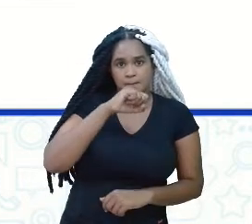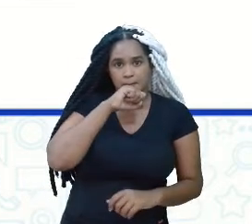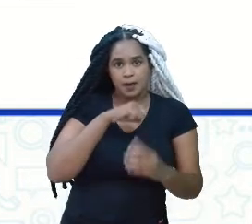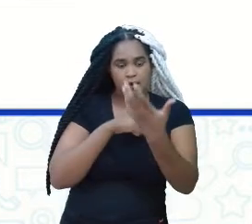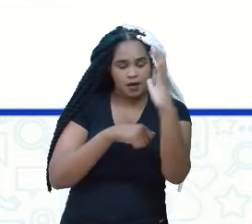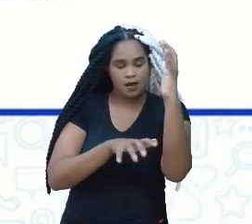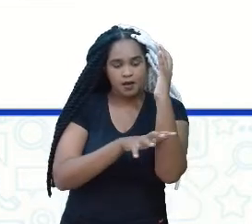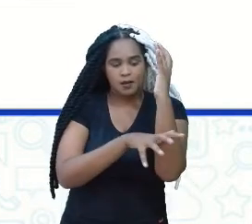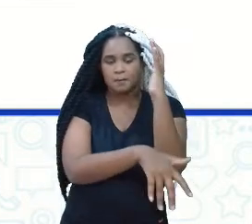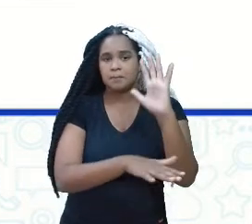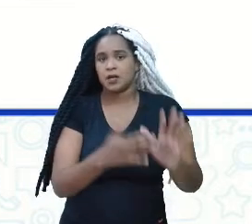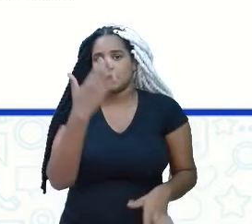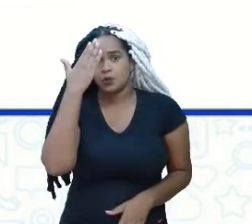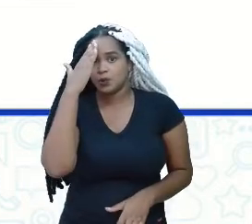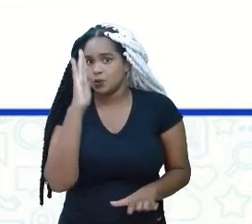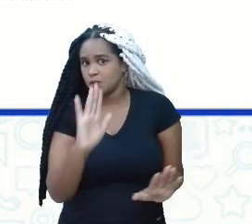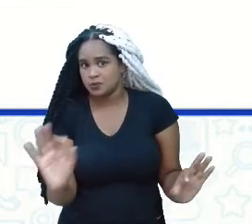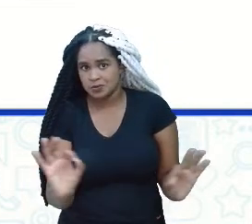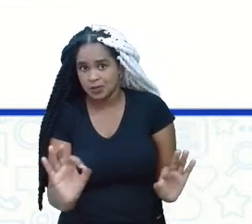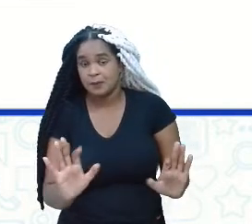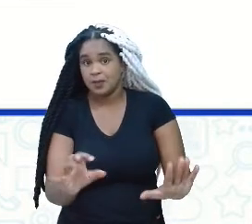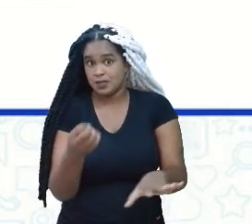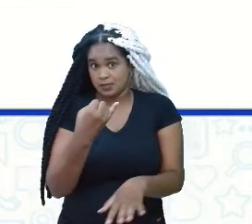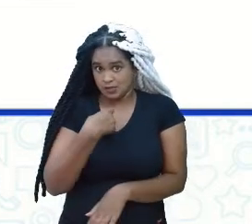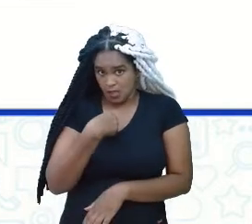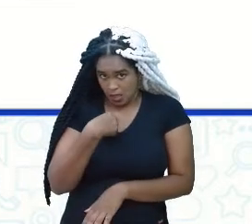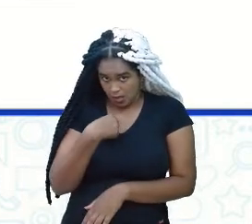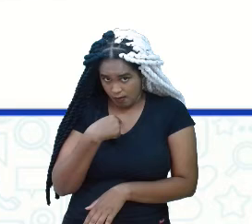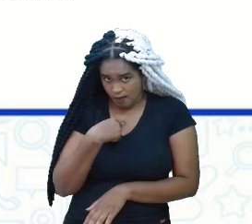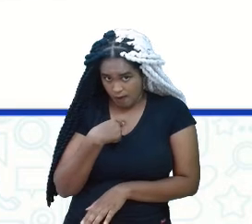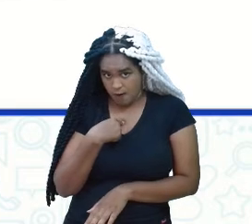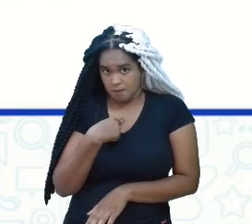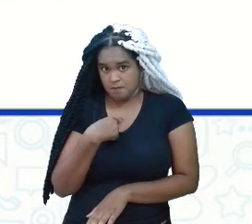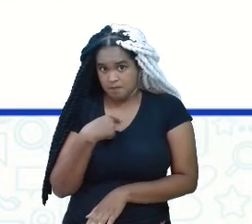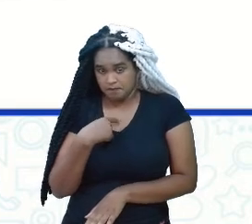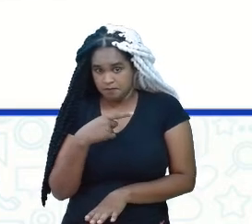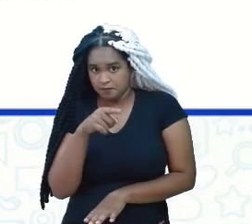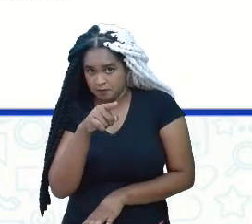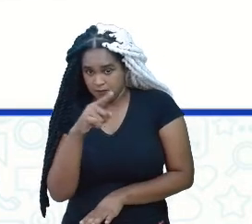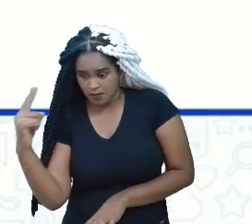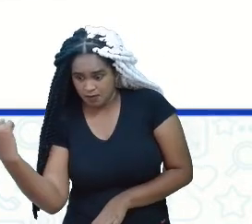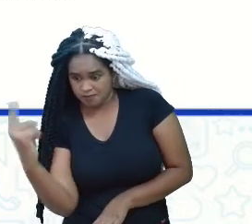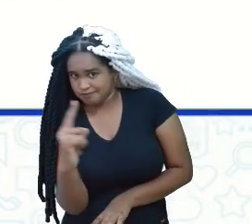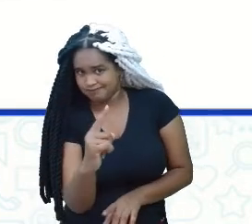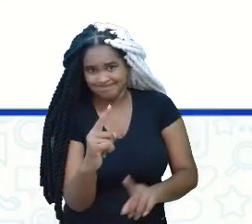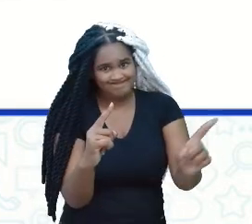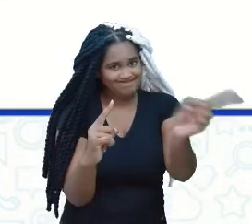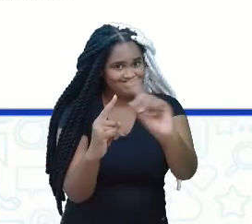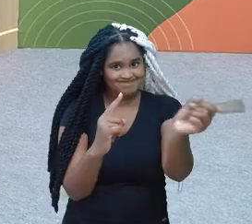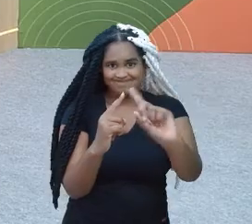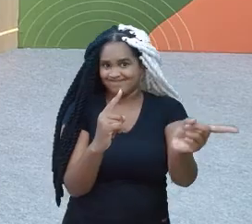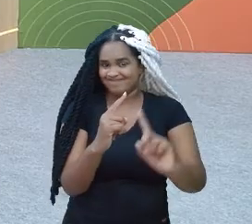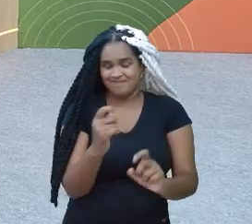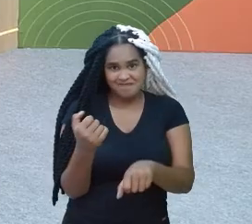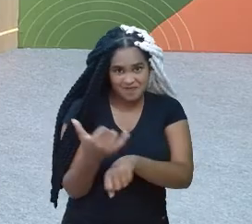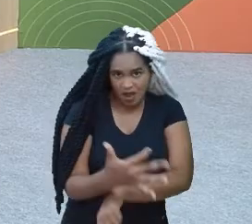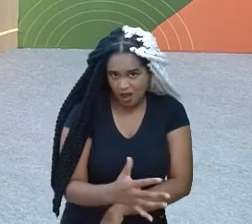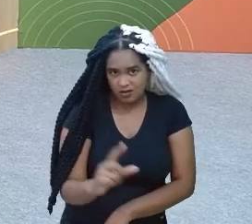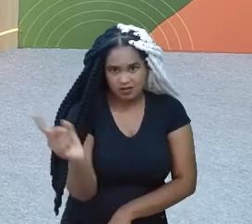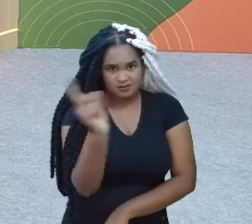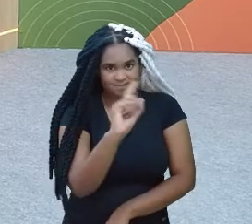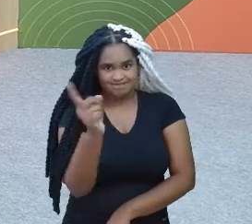ele quer. Mas se eu fosse tu, não ficava dando mole por lá de madrugada, não.